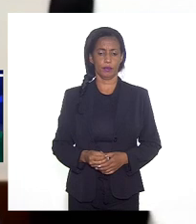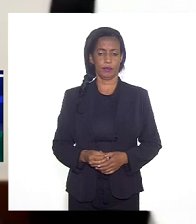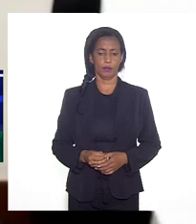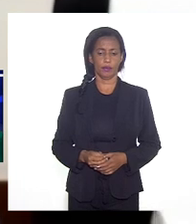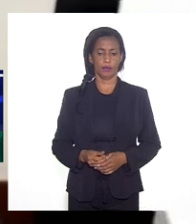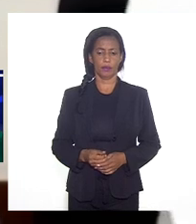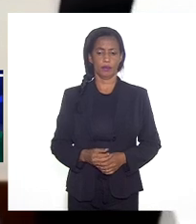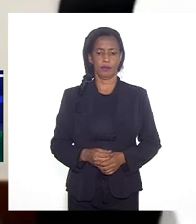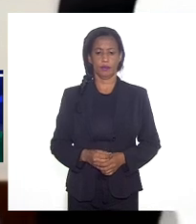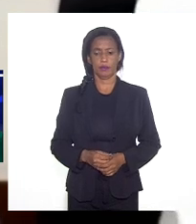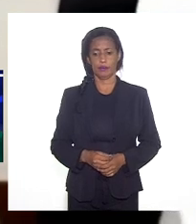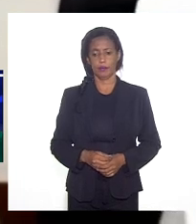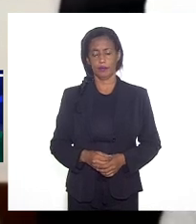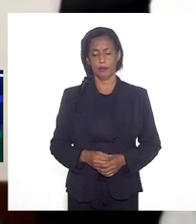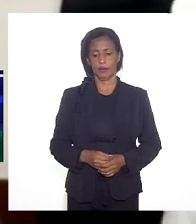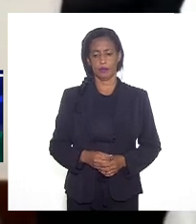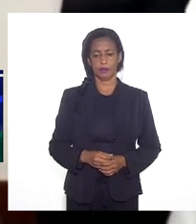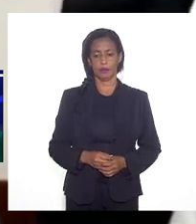Deputado Marcos Abraão.